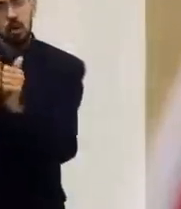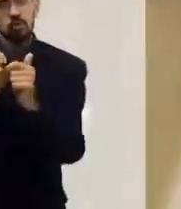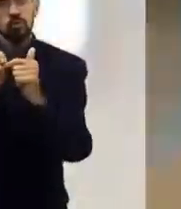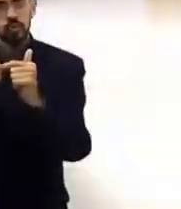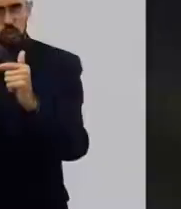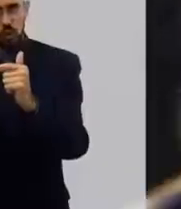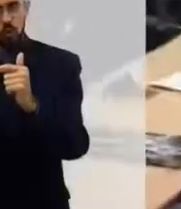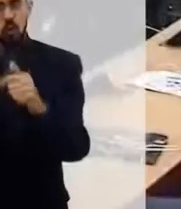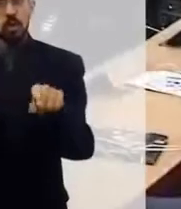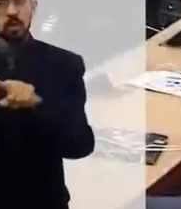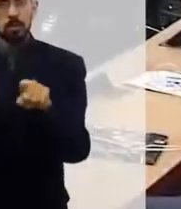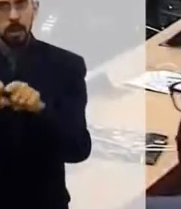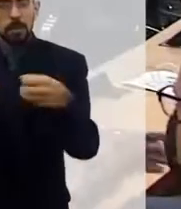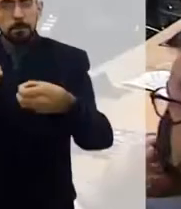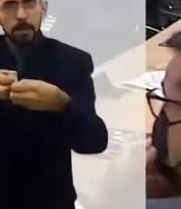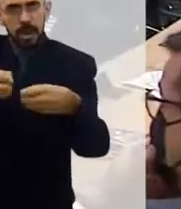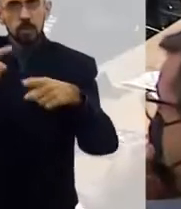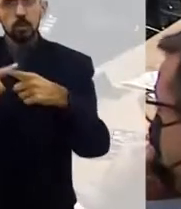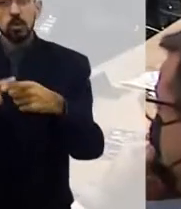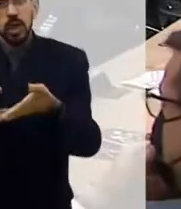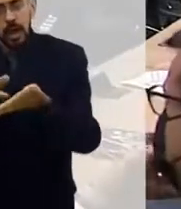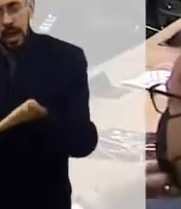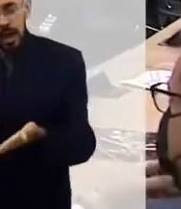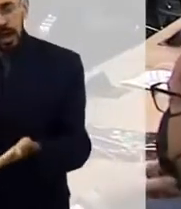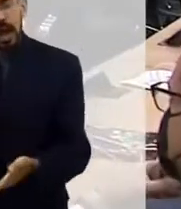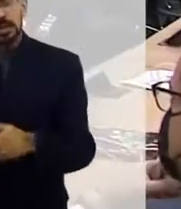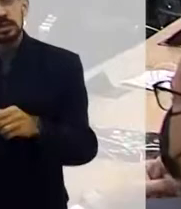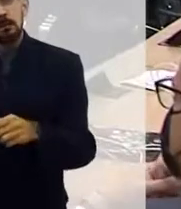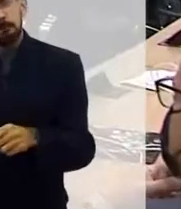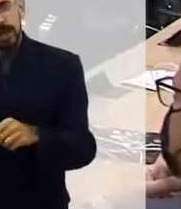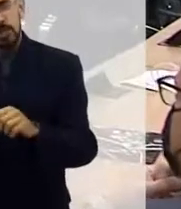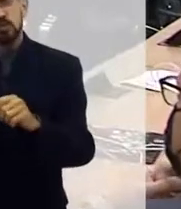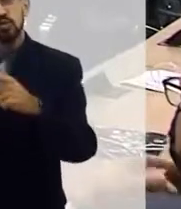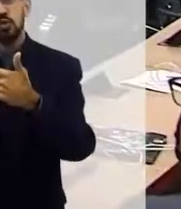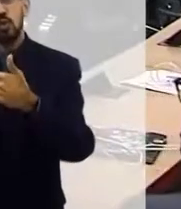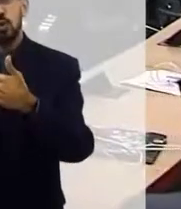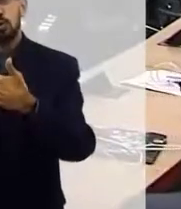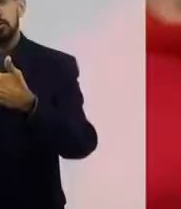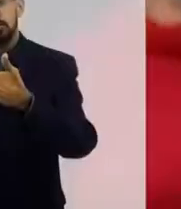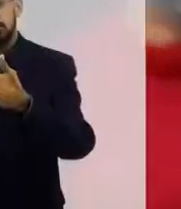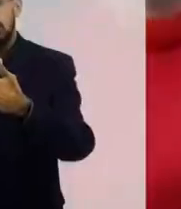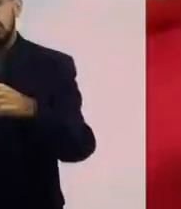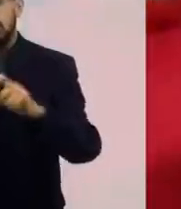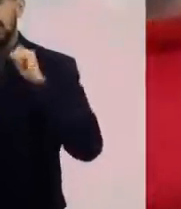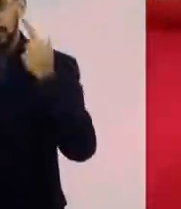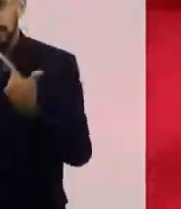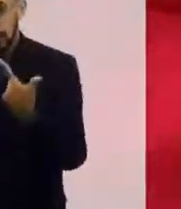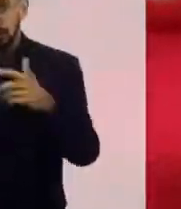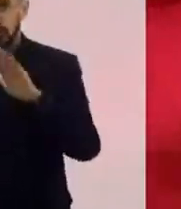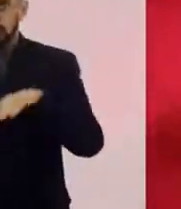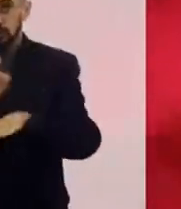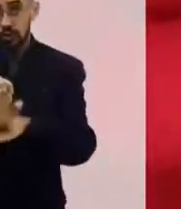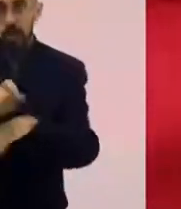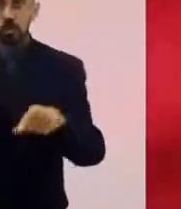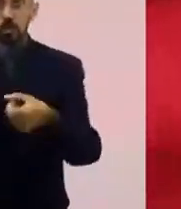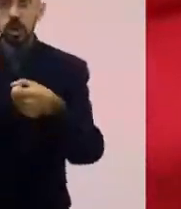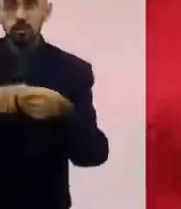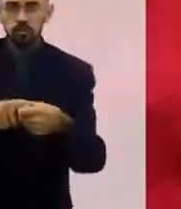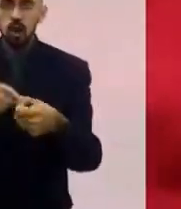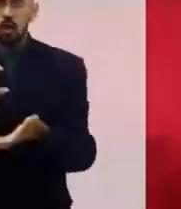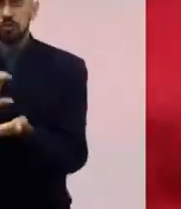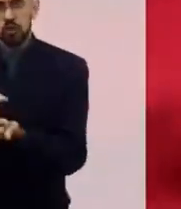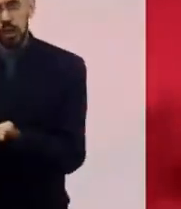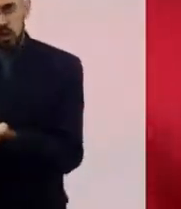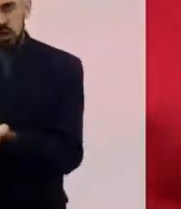feijão. E mais perto porque gasta menos com o legislativo estadual e devolve recursos em benefício